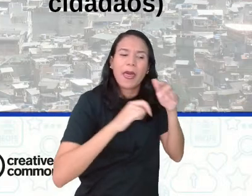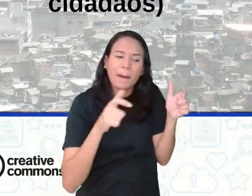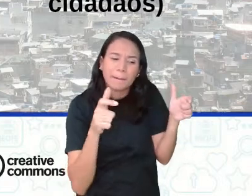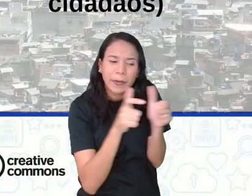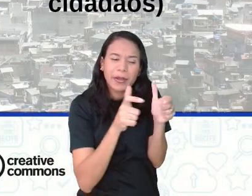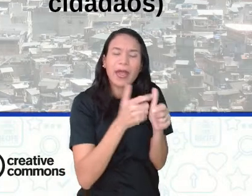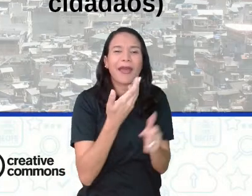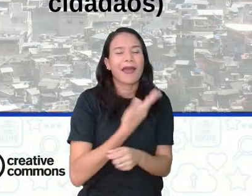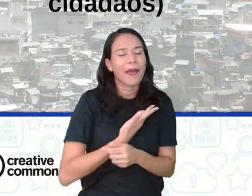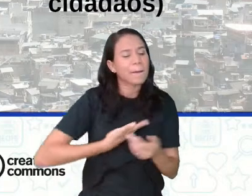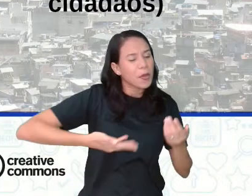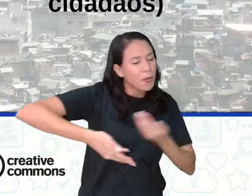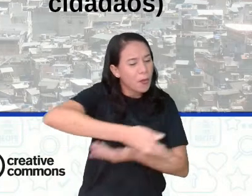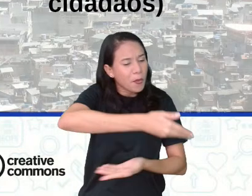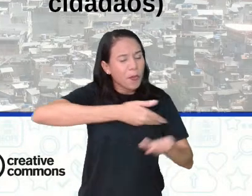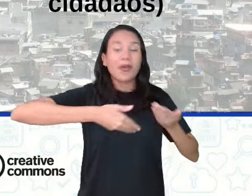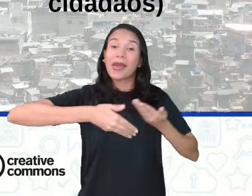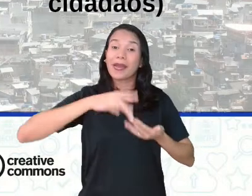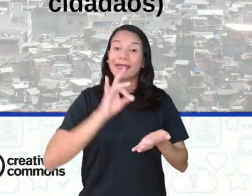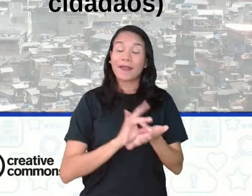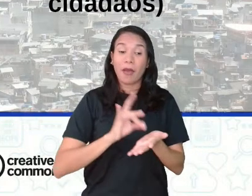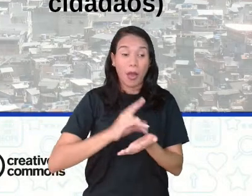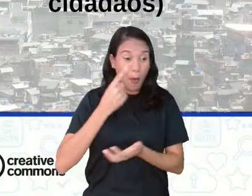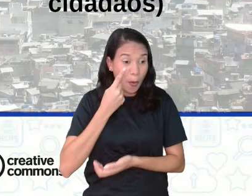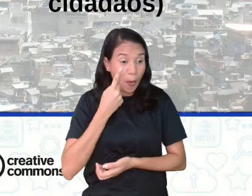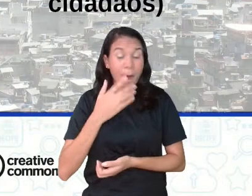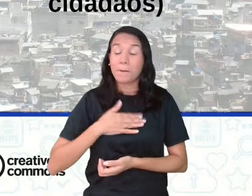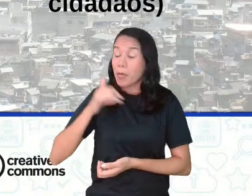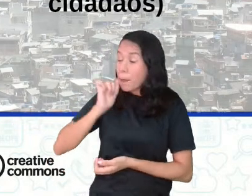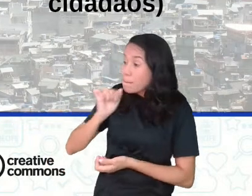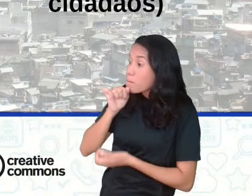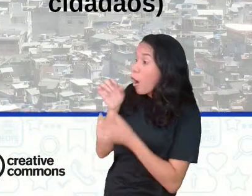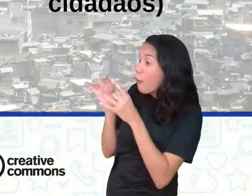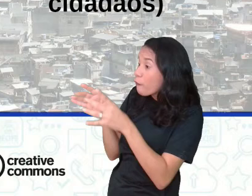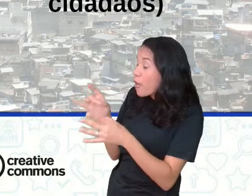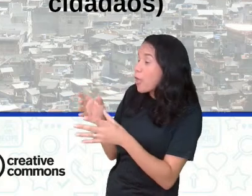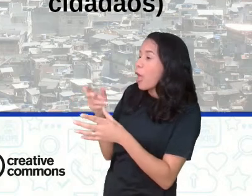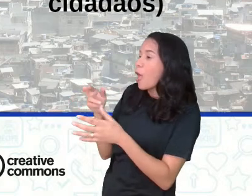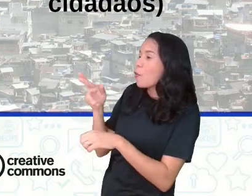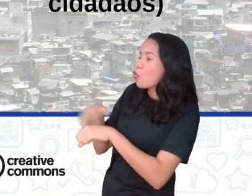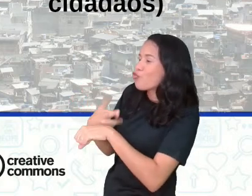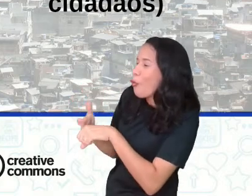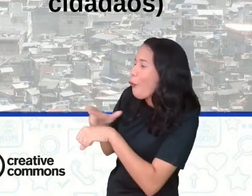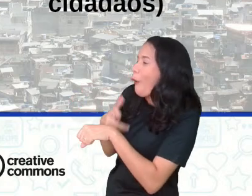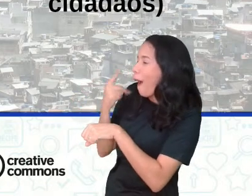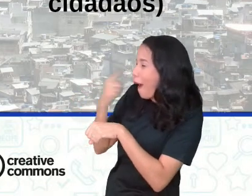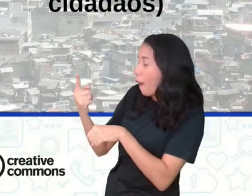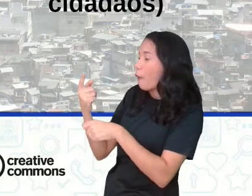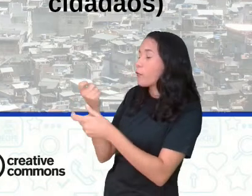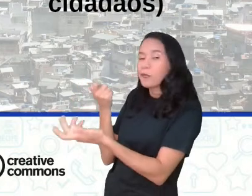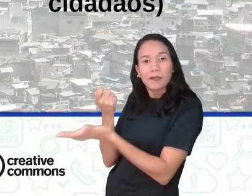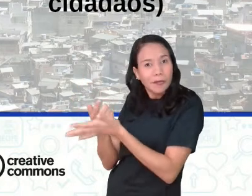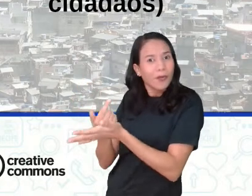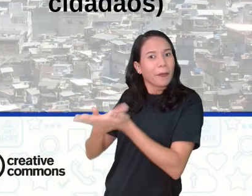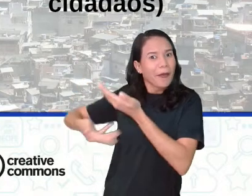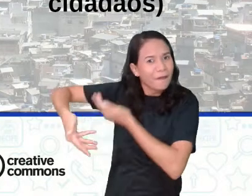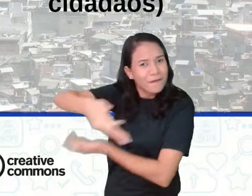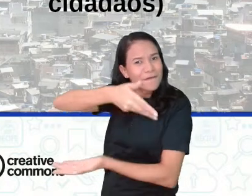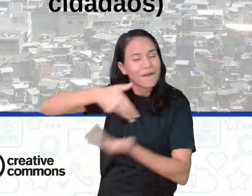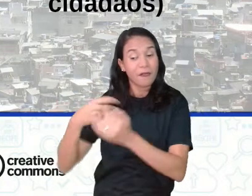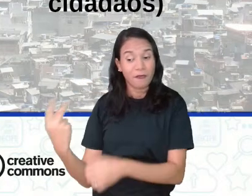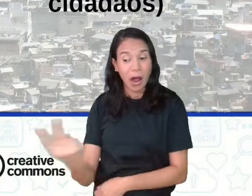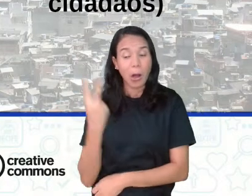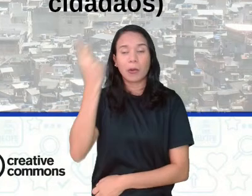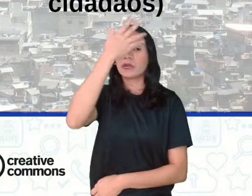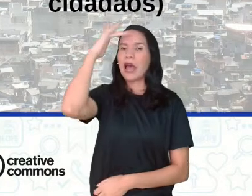aquele coleguinha que chega lá, minha mãe está vendendo lá umas trufas, aquela coisa toda. Valorize, compre lá